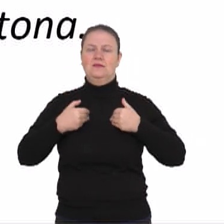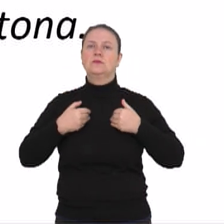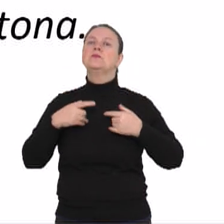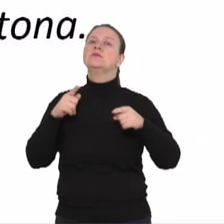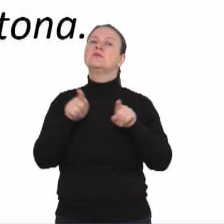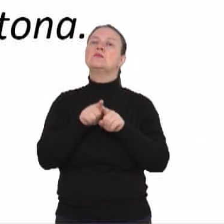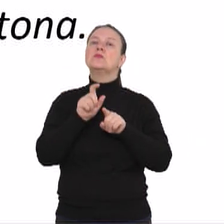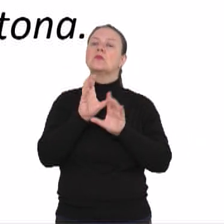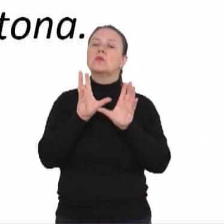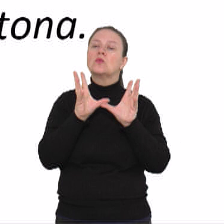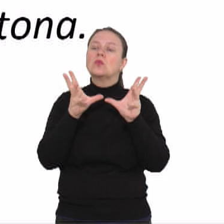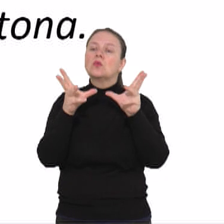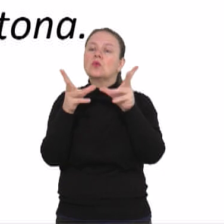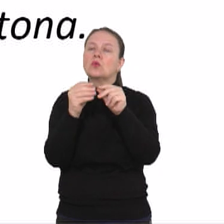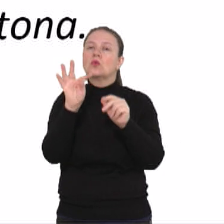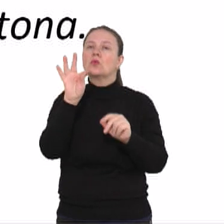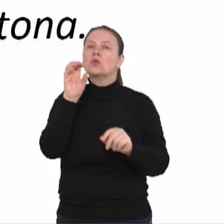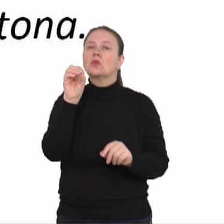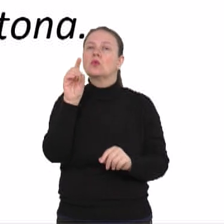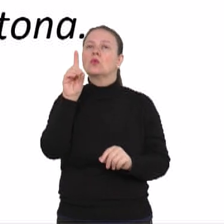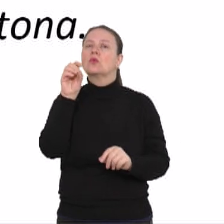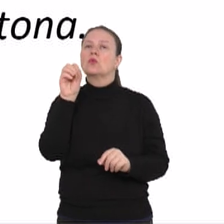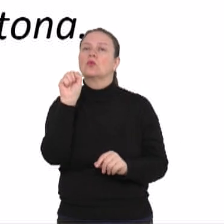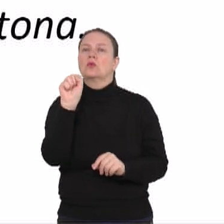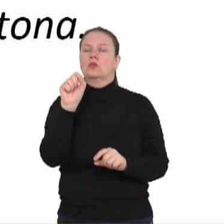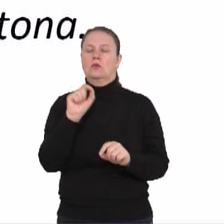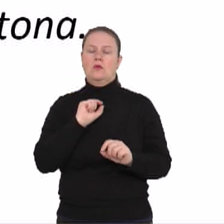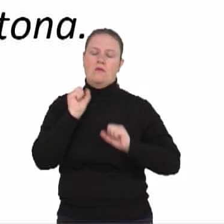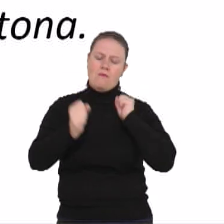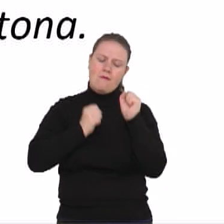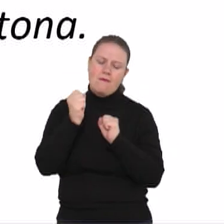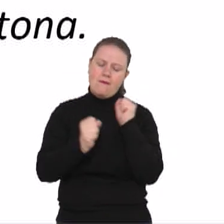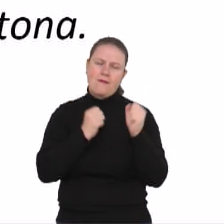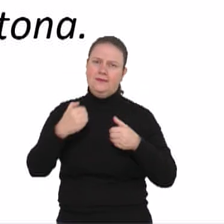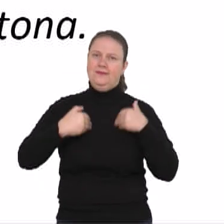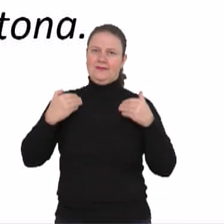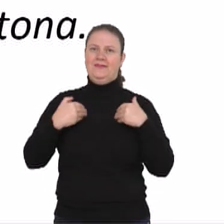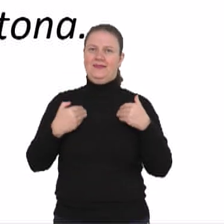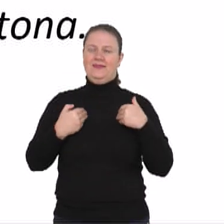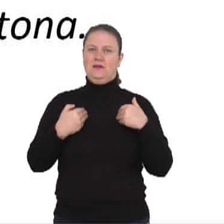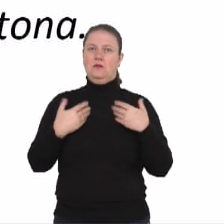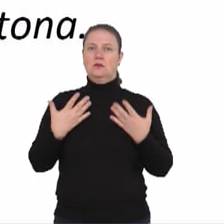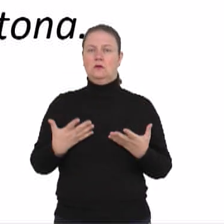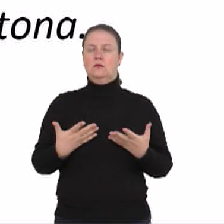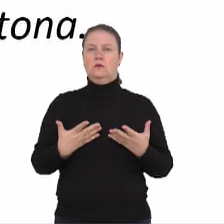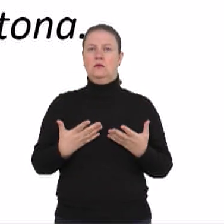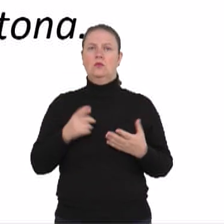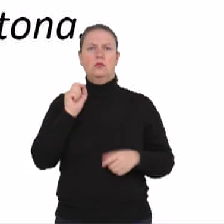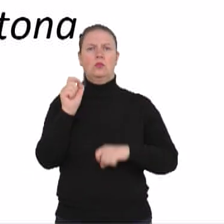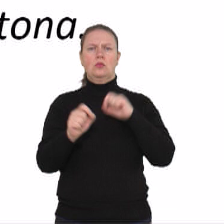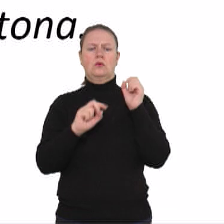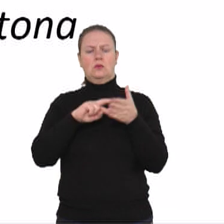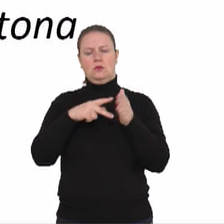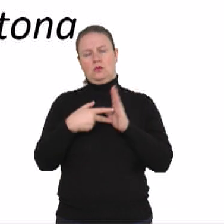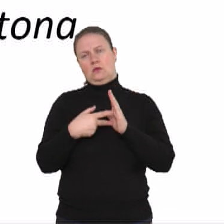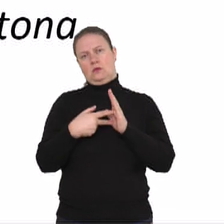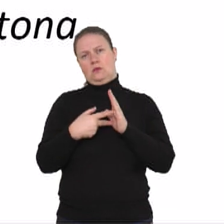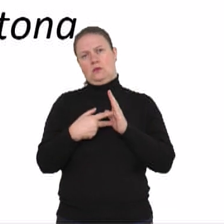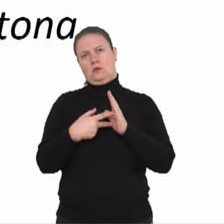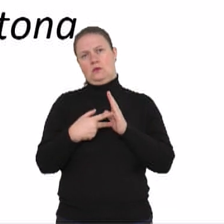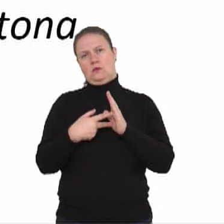sujeito aqui, todos já falamos, predicado, correram entusiasmados a maratona. O predicativo do sujeito, o que é? Ele é